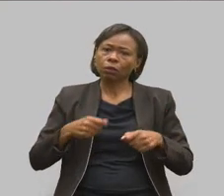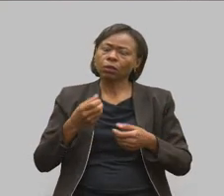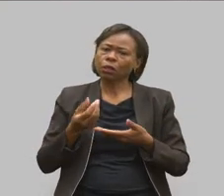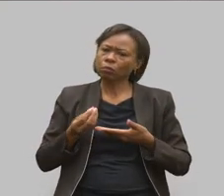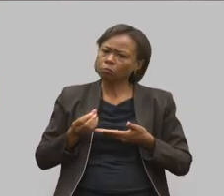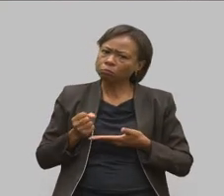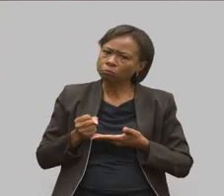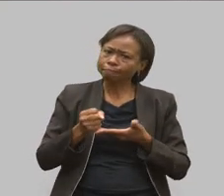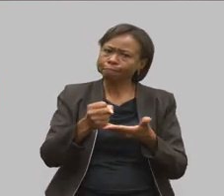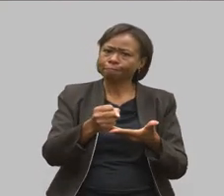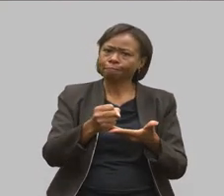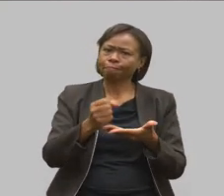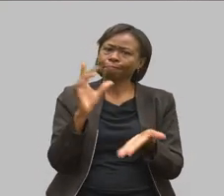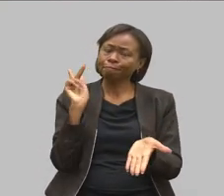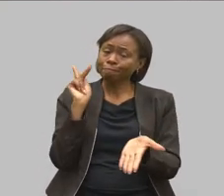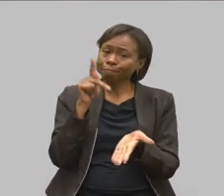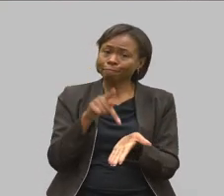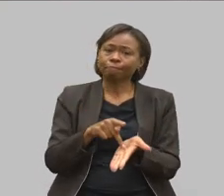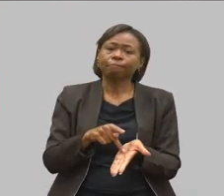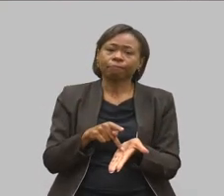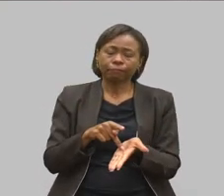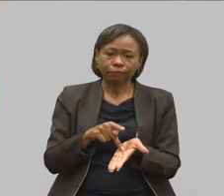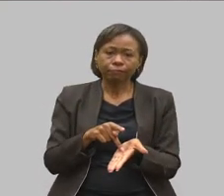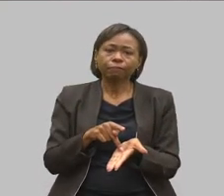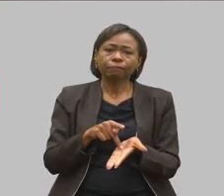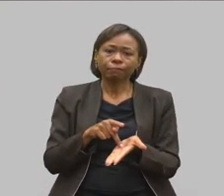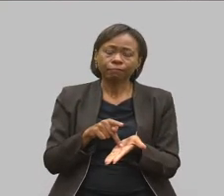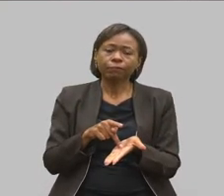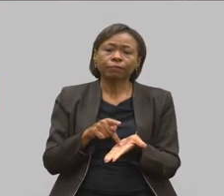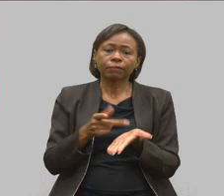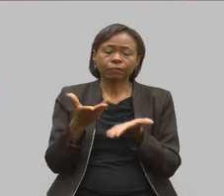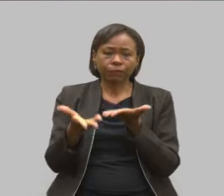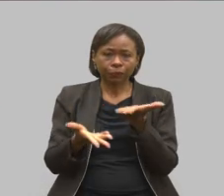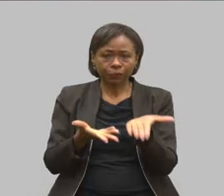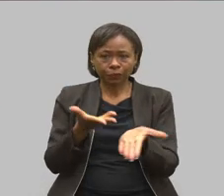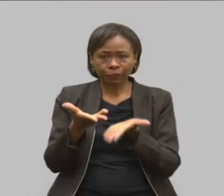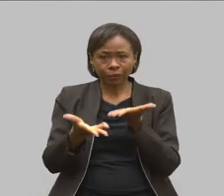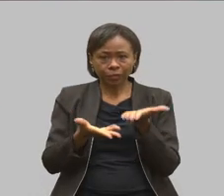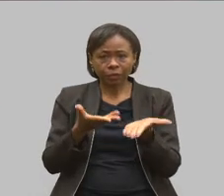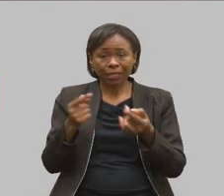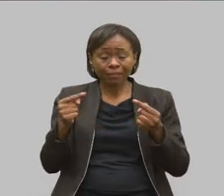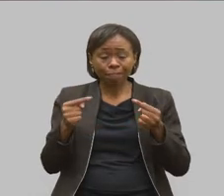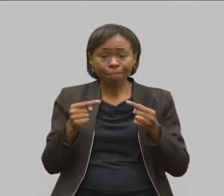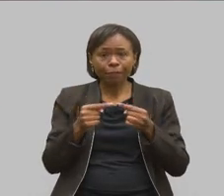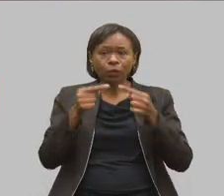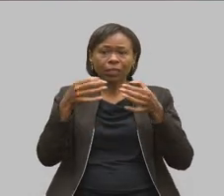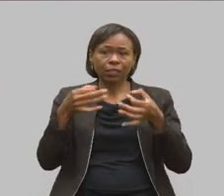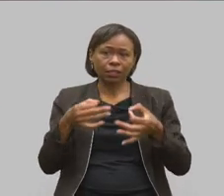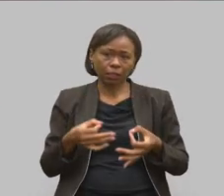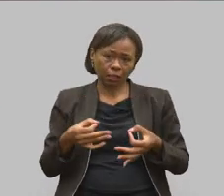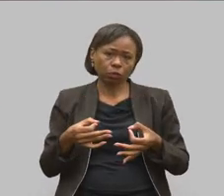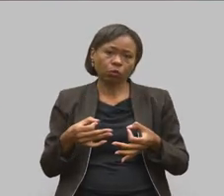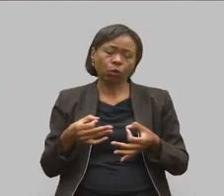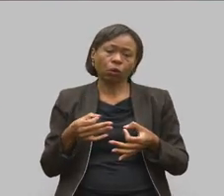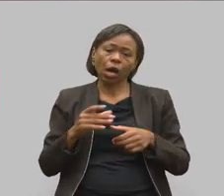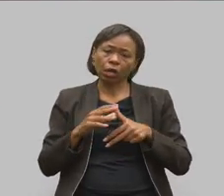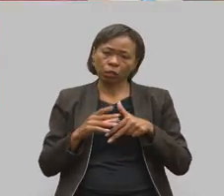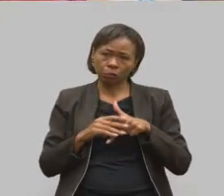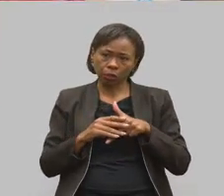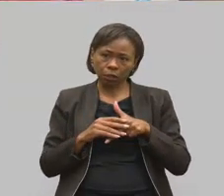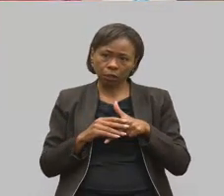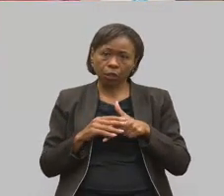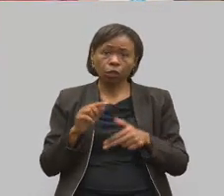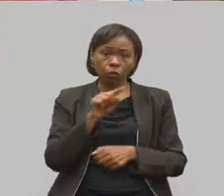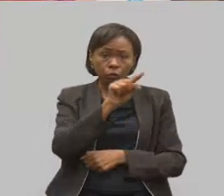definitiva eh o tratamento adequado a esses pacientes e vocês profissionais